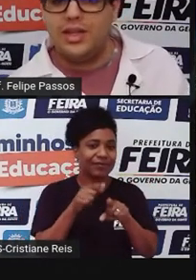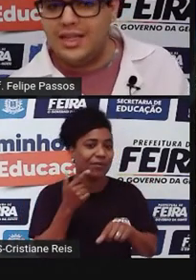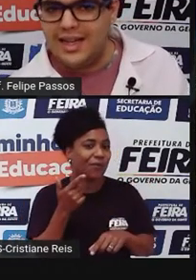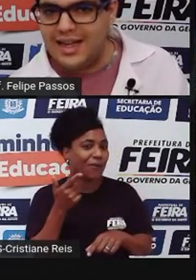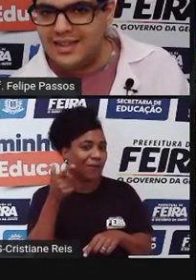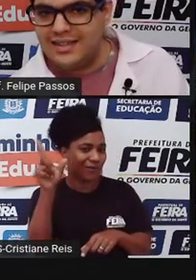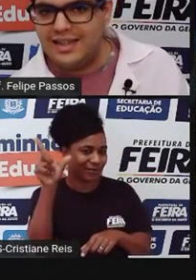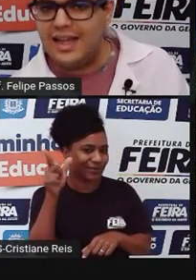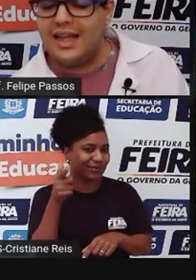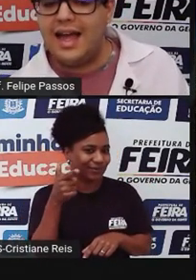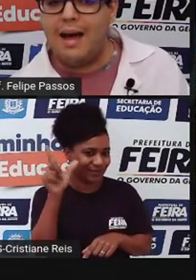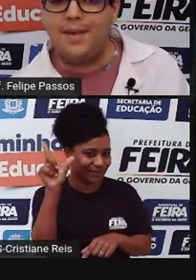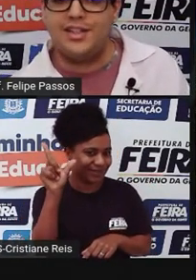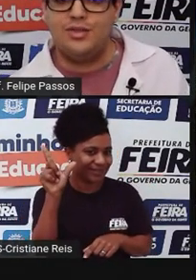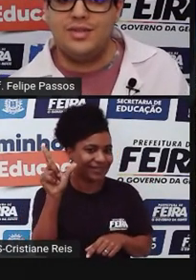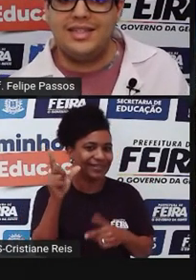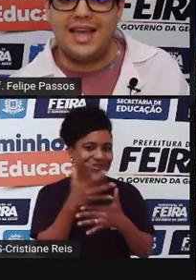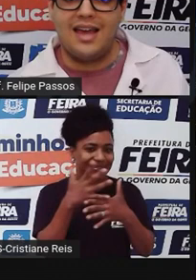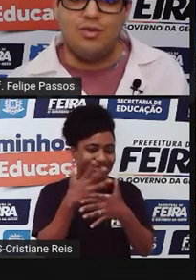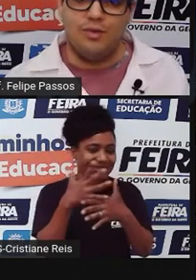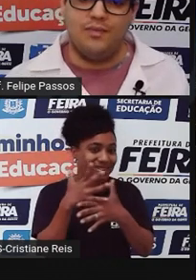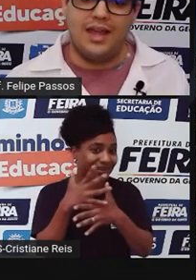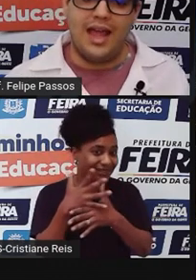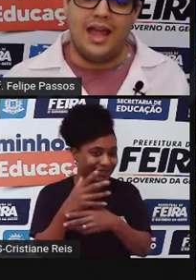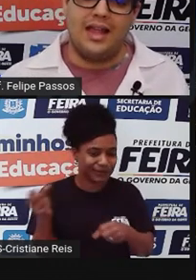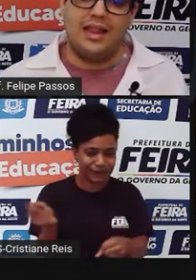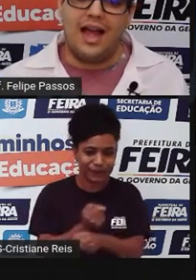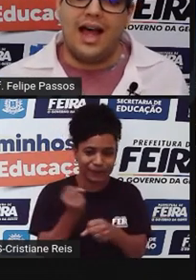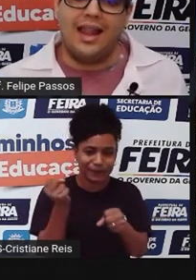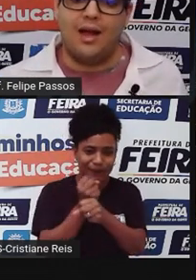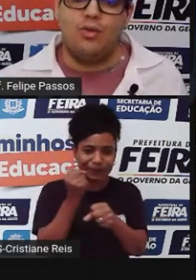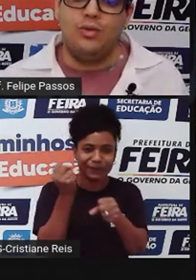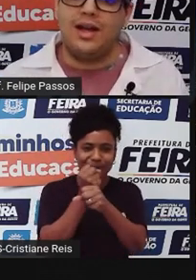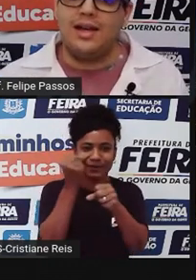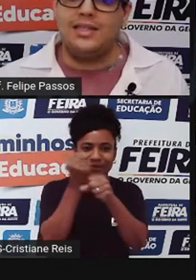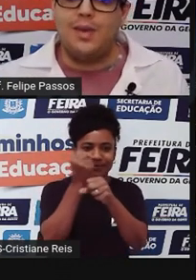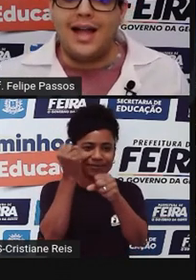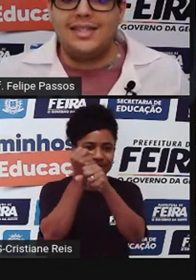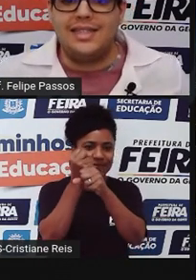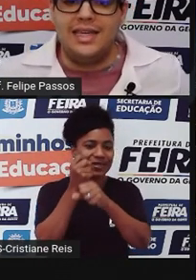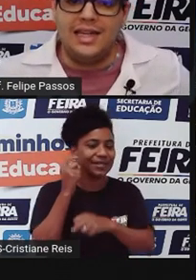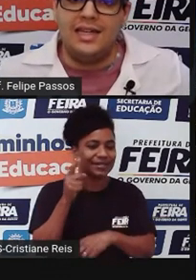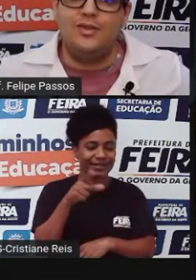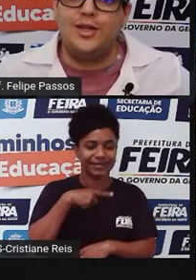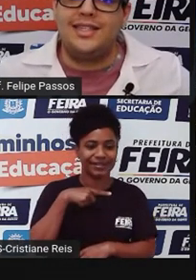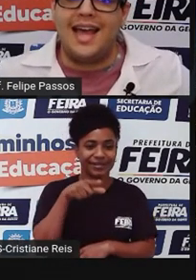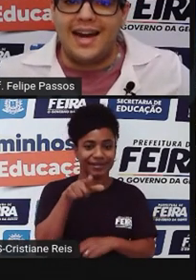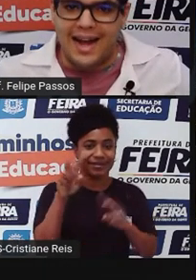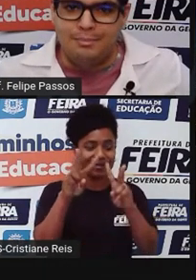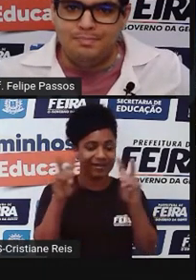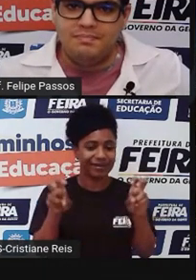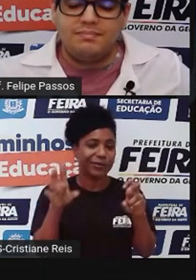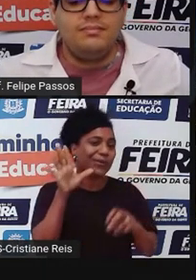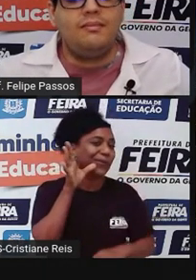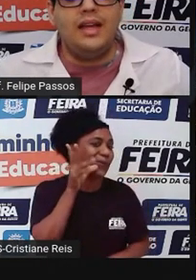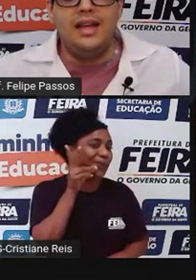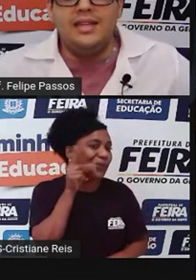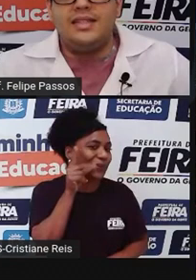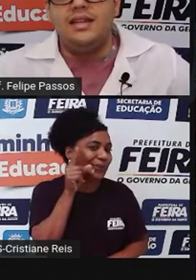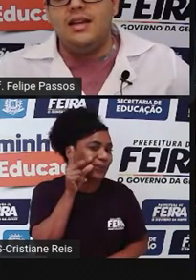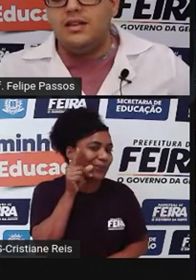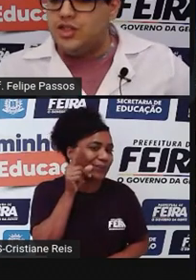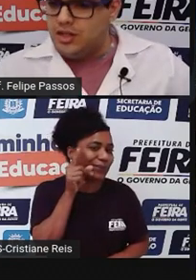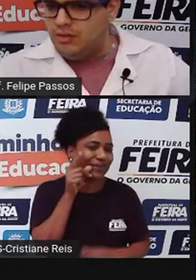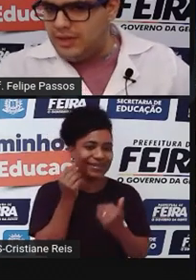sendo construída né a partir do zero é a Laguna Smart City no Ceará